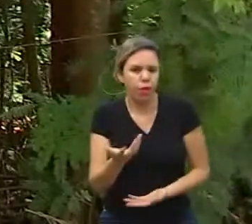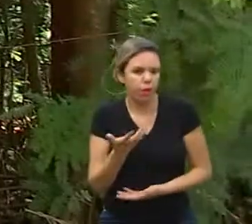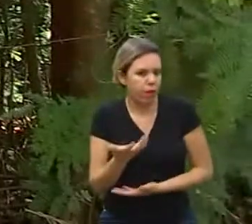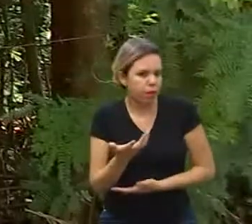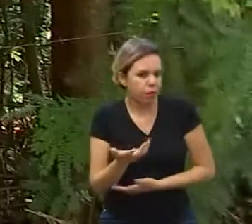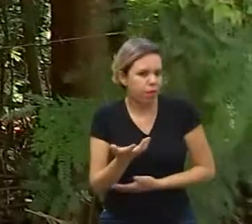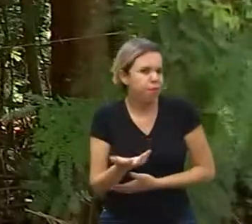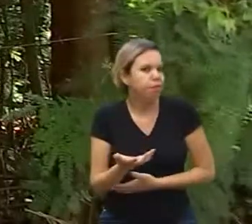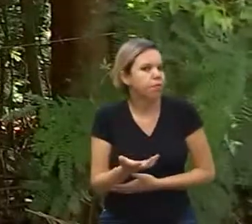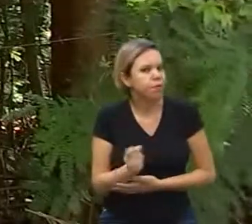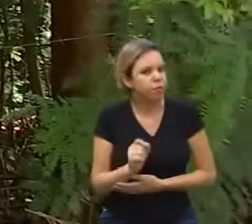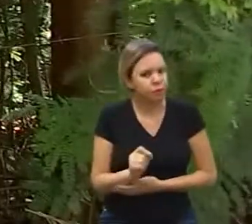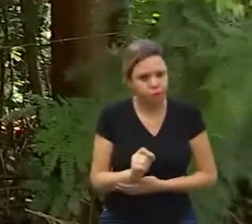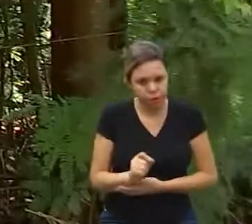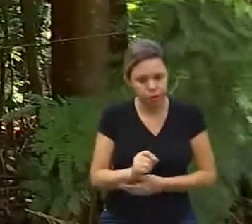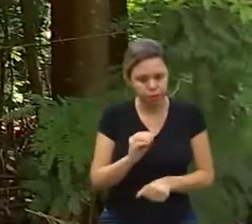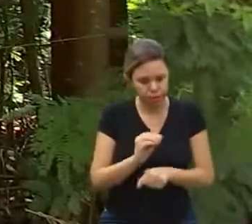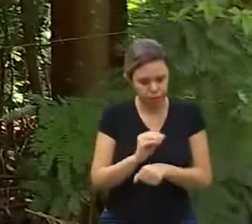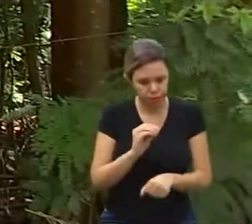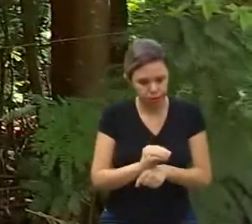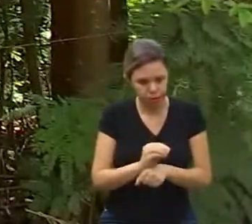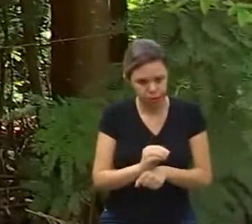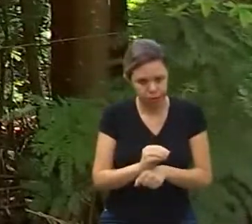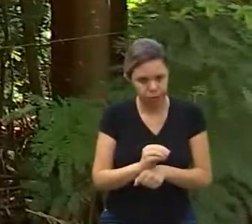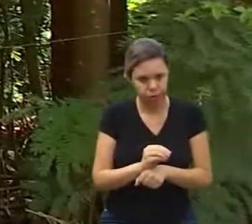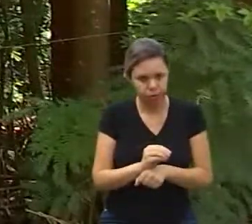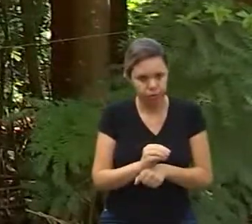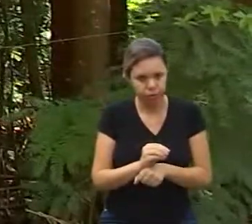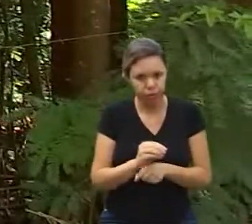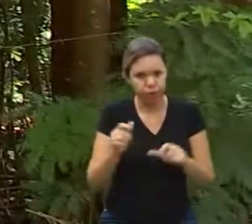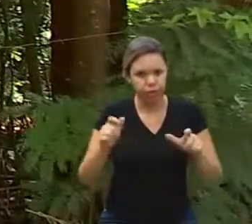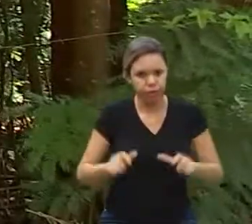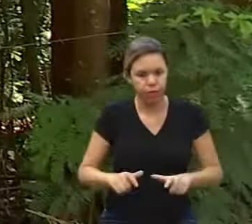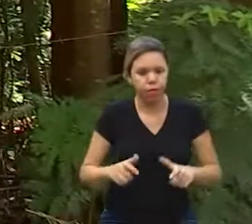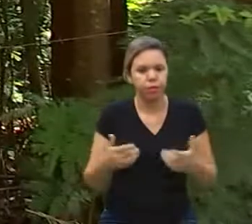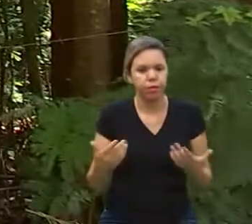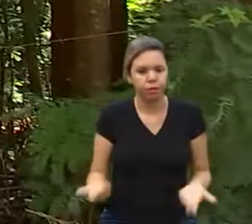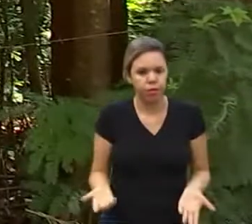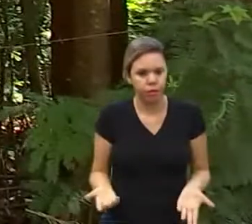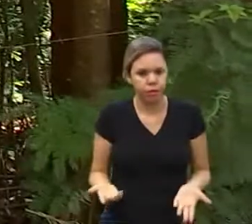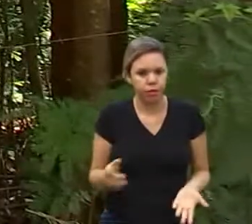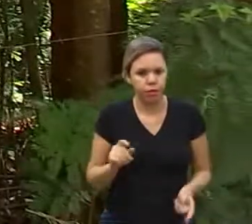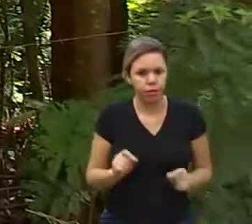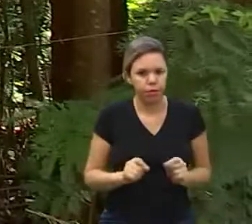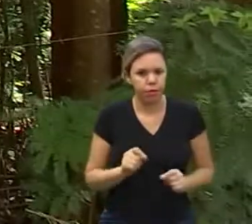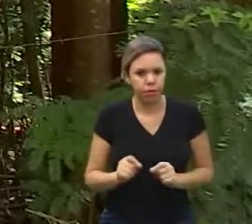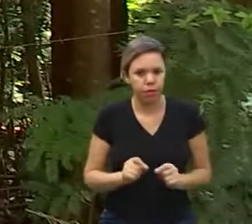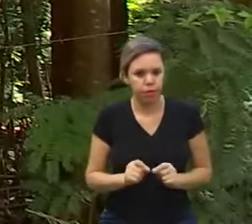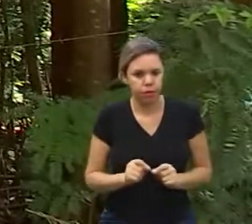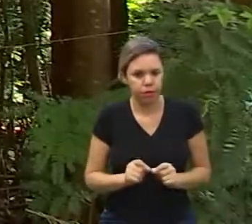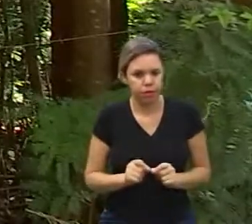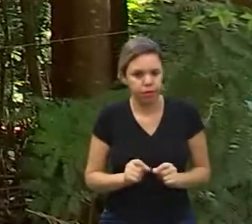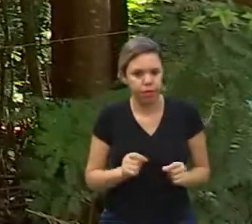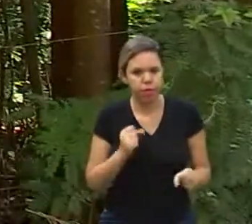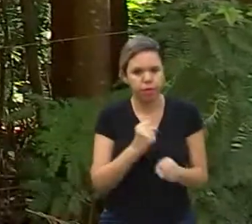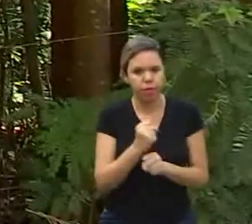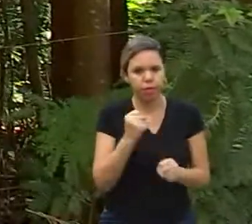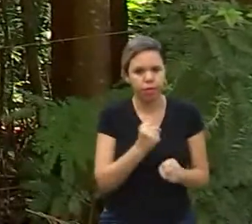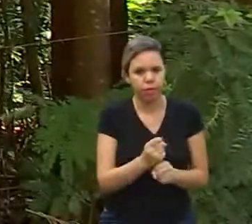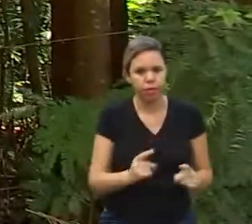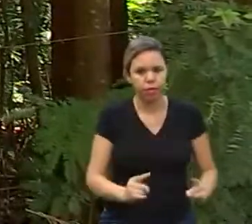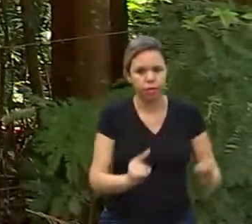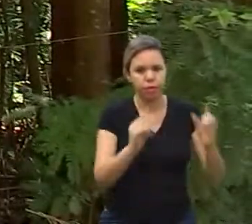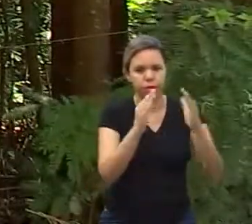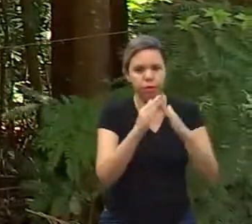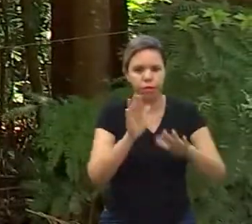nós queremos é a proteção desse espaço, né, e que os empreendimentos